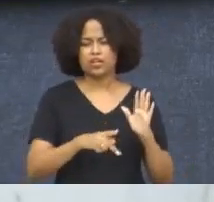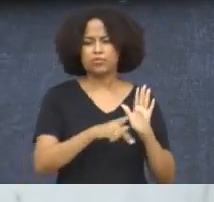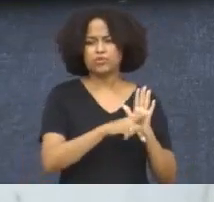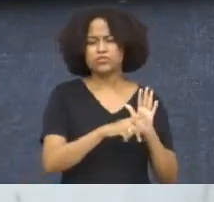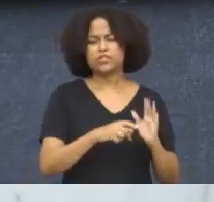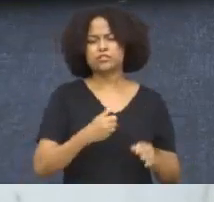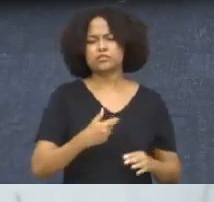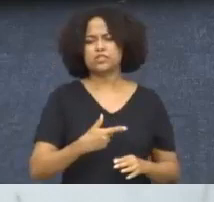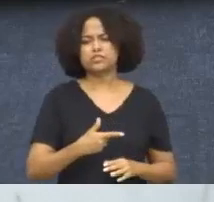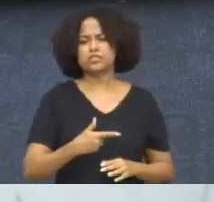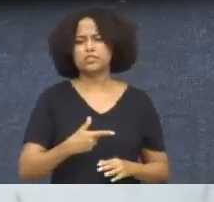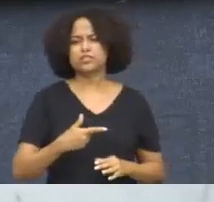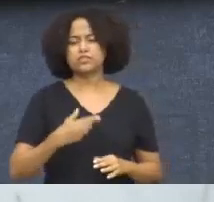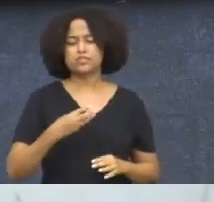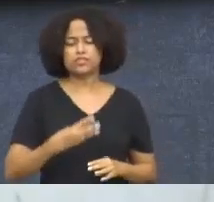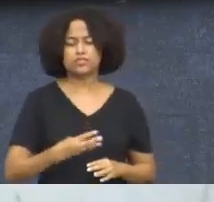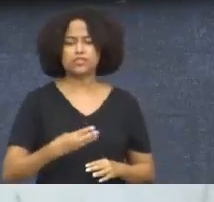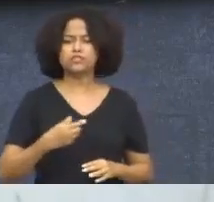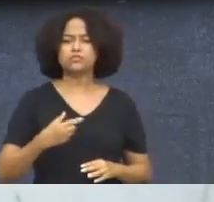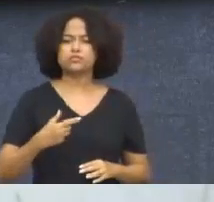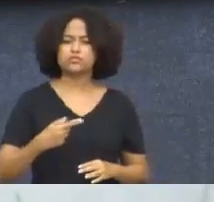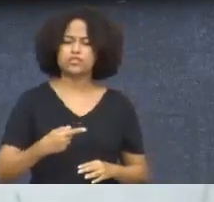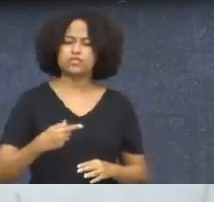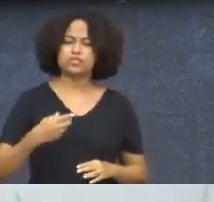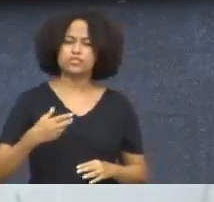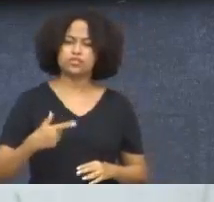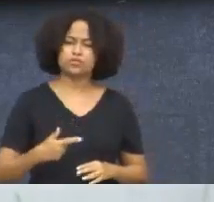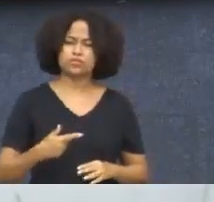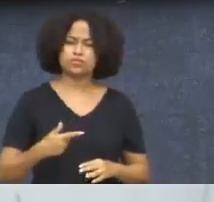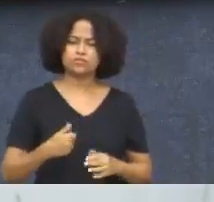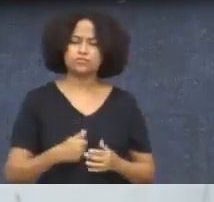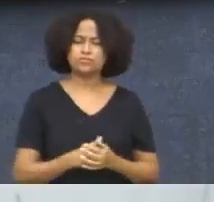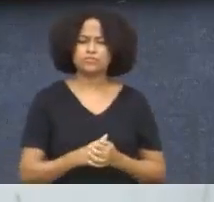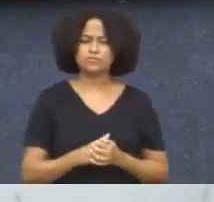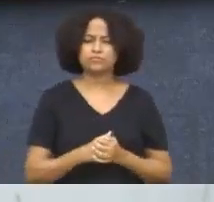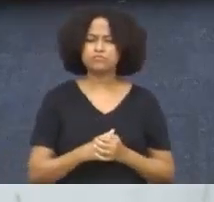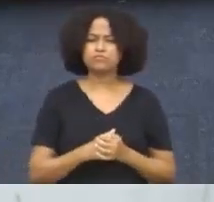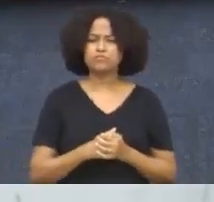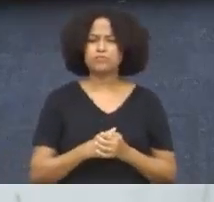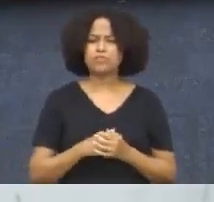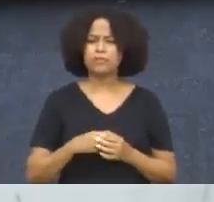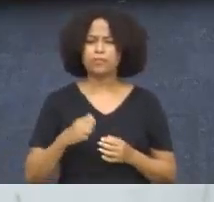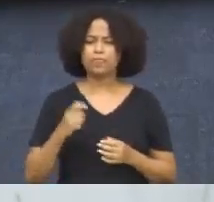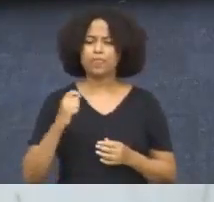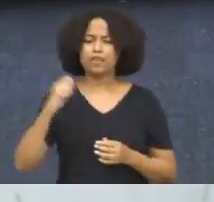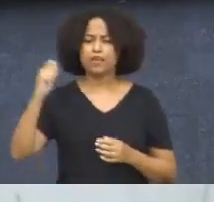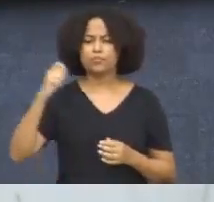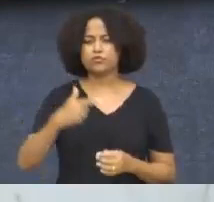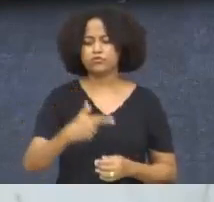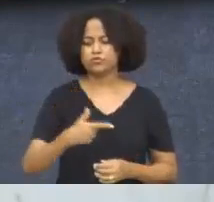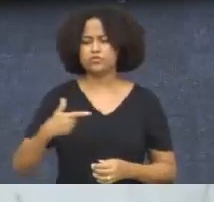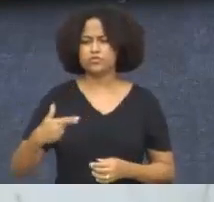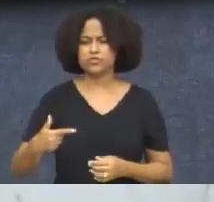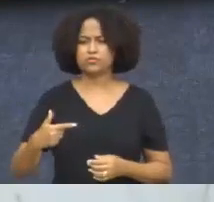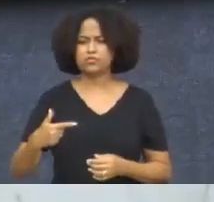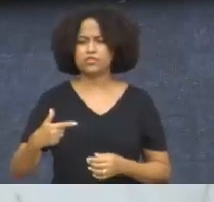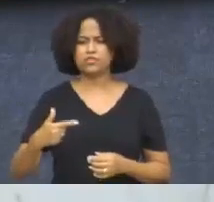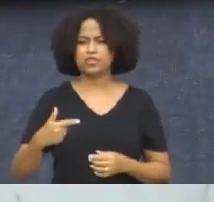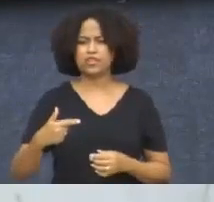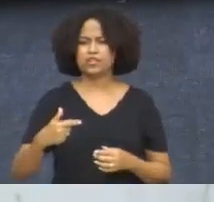371/22. Belo Horizonte, 5 de abril de 2022. Bruno Miranda,